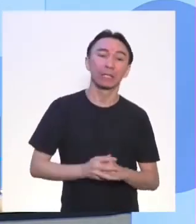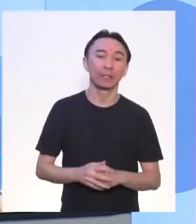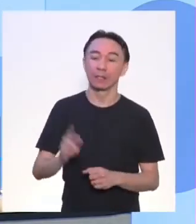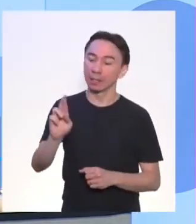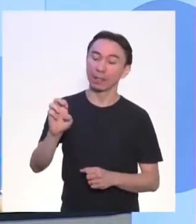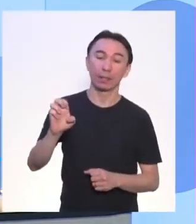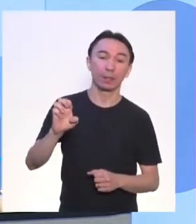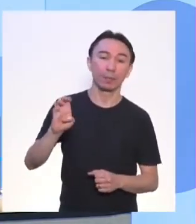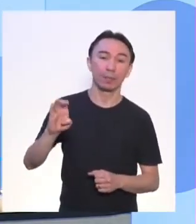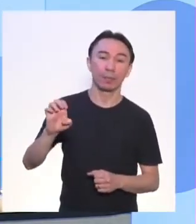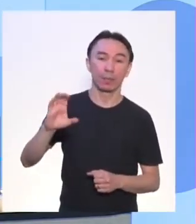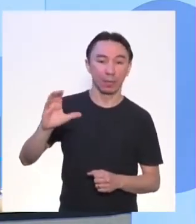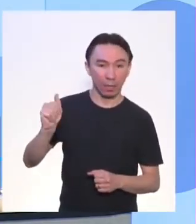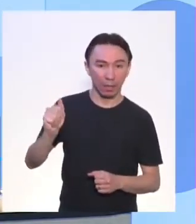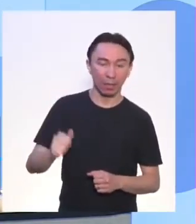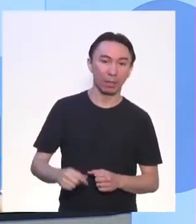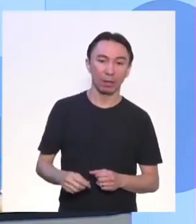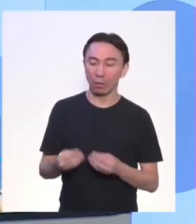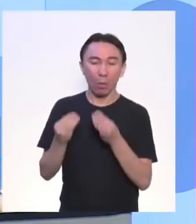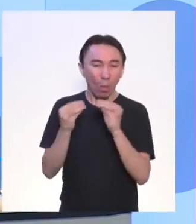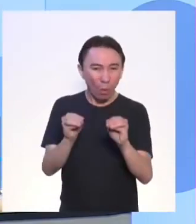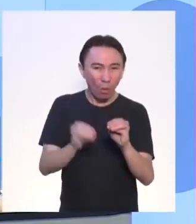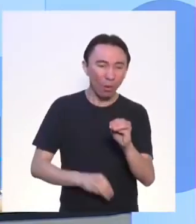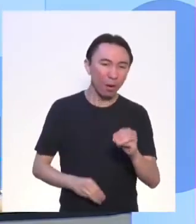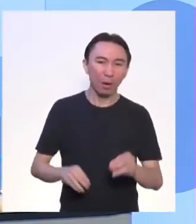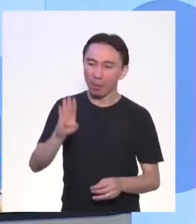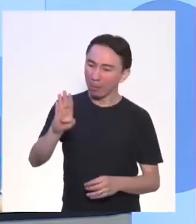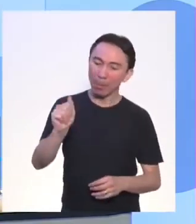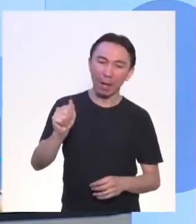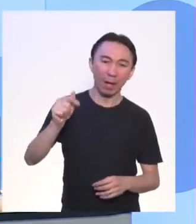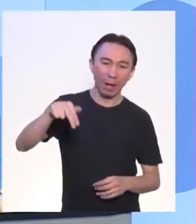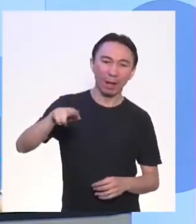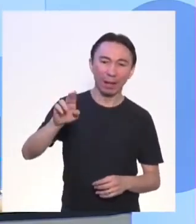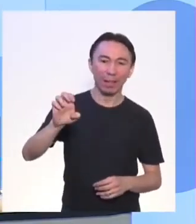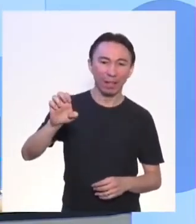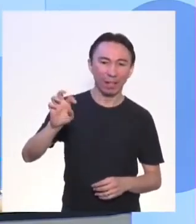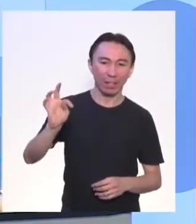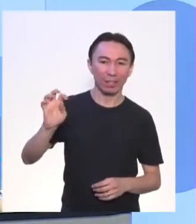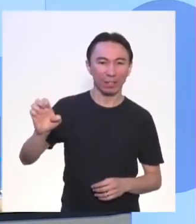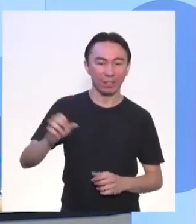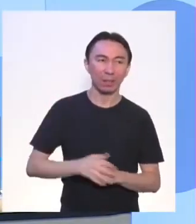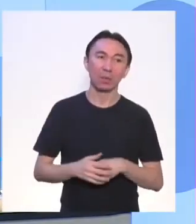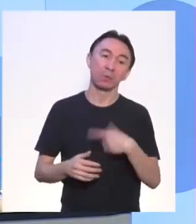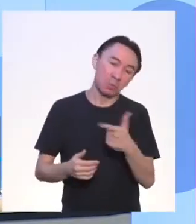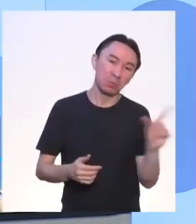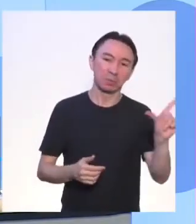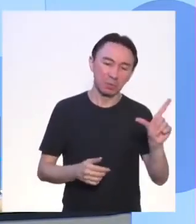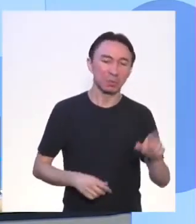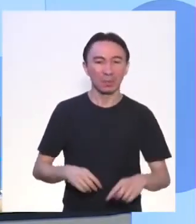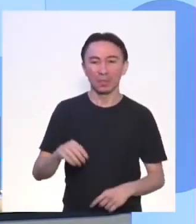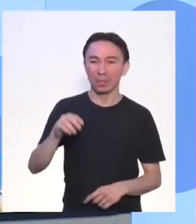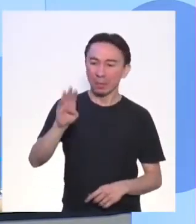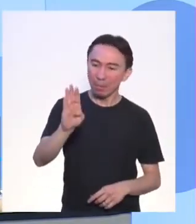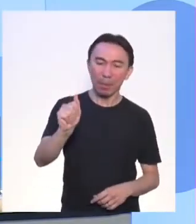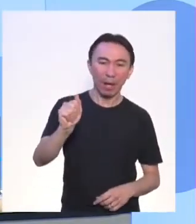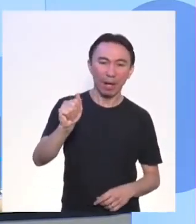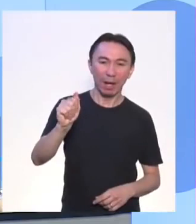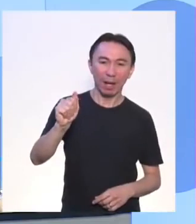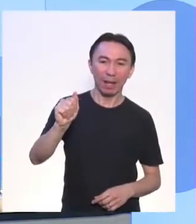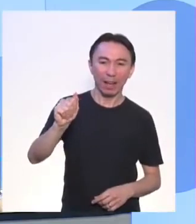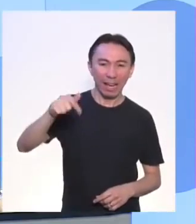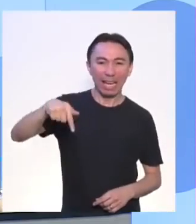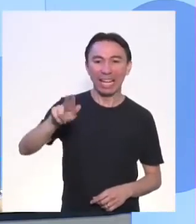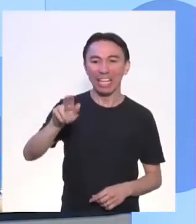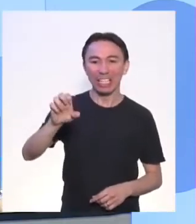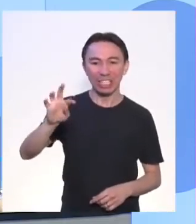Proluísa, colocou baquete. Eu não sei se era isso mesmo que ela queria colocar. A Prokellen colocou baguete. A Pro Carlita